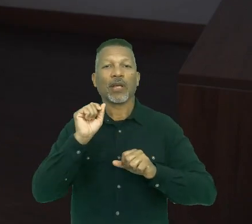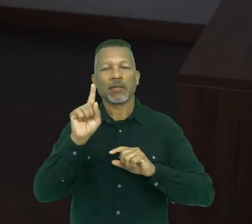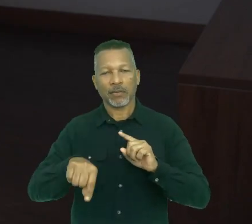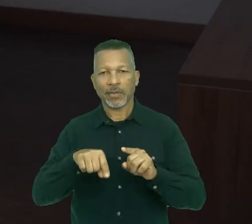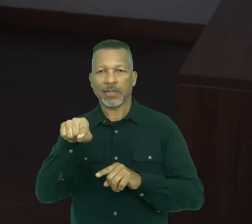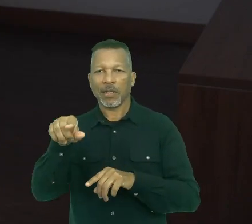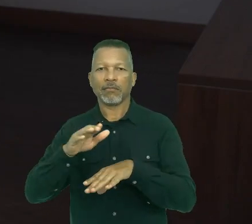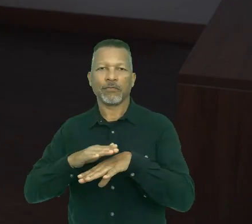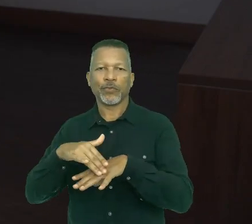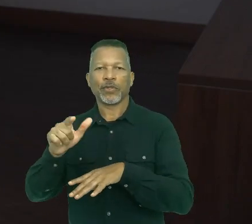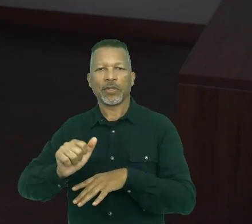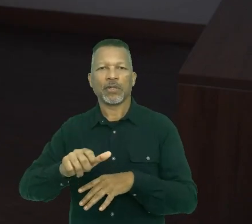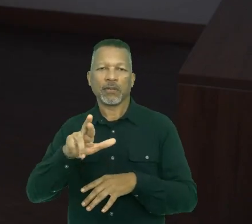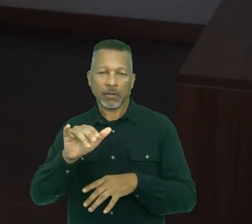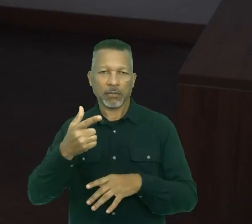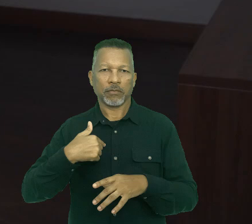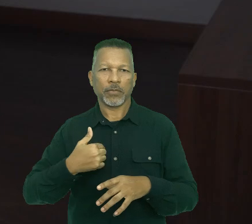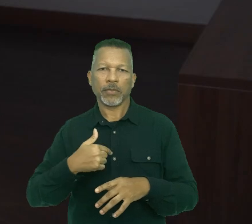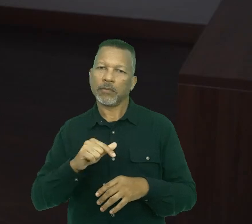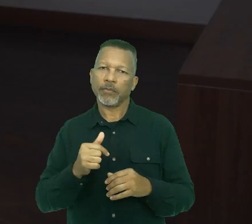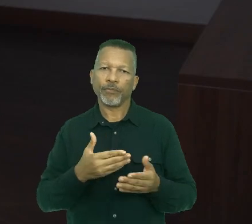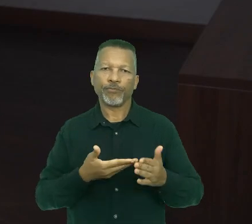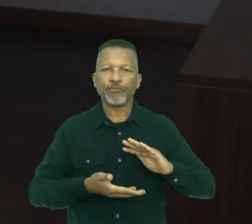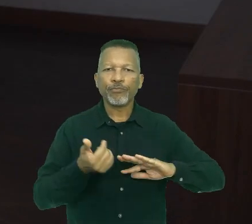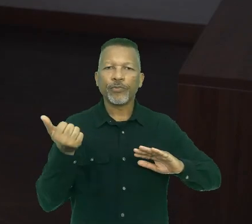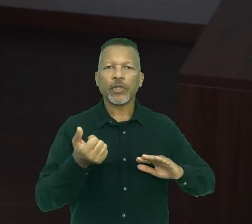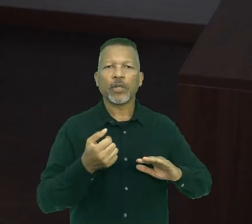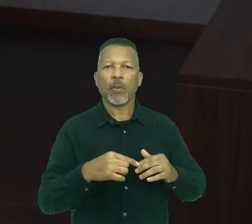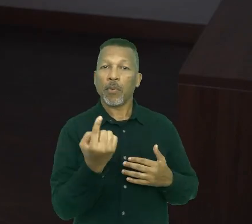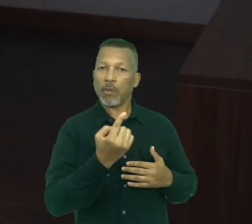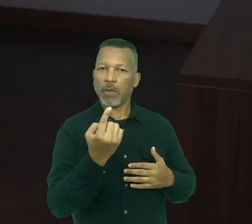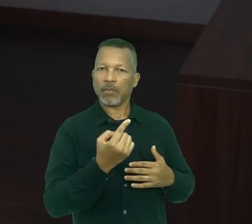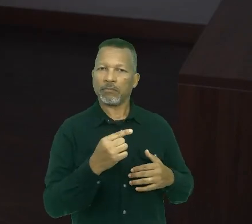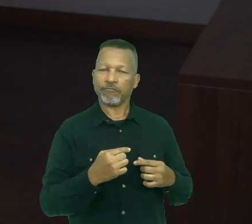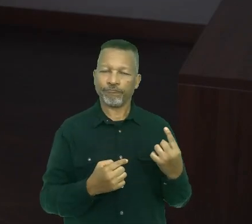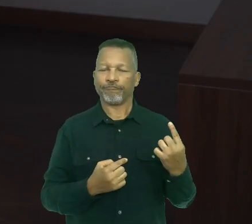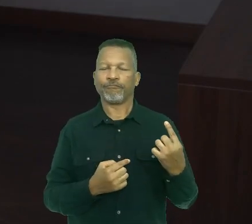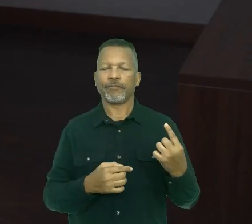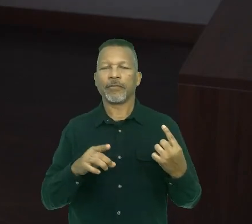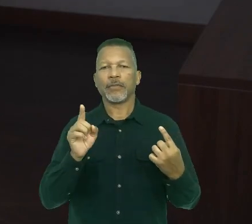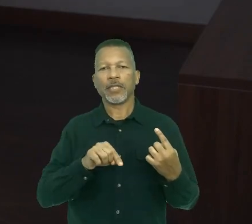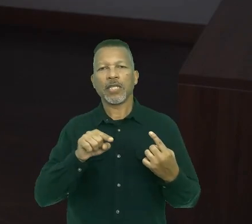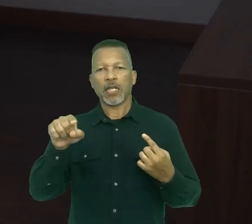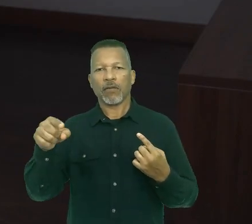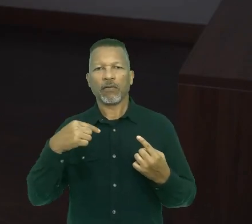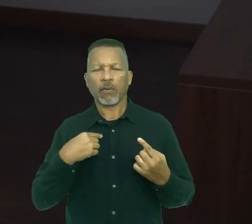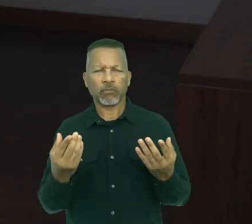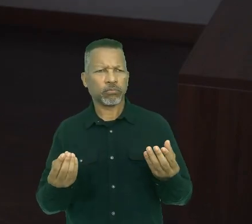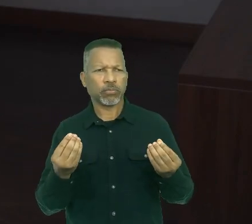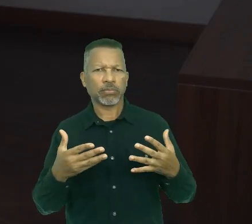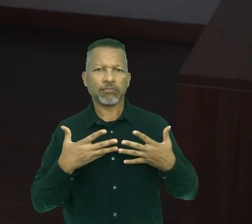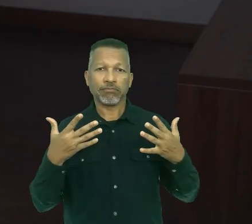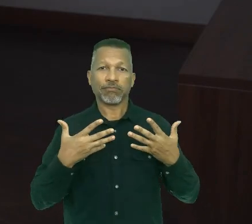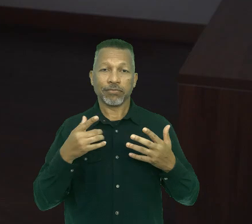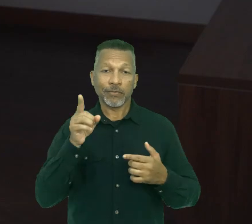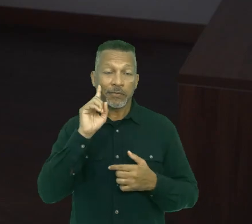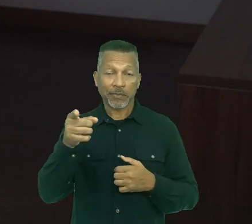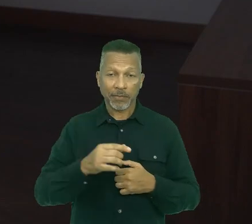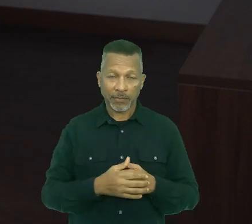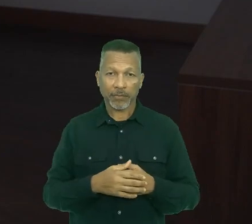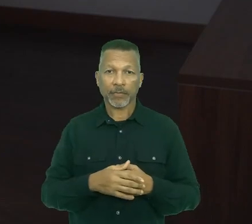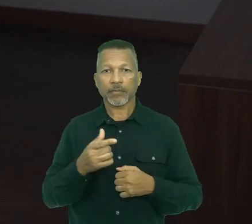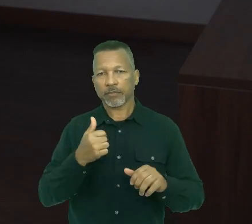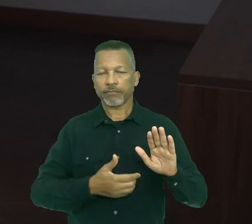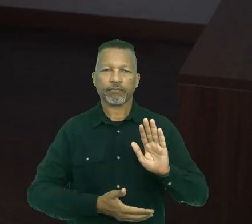jurado. Me tiraram o primeiro lugar, houve uma contagem errada. E acabou, e ficou muito polêmico naquele dia. E eu saindo